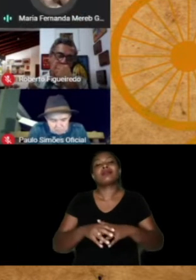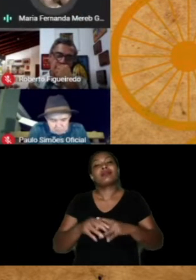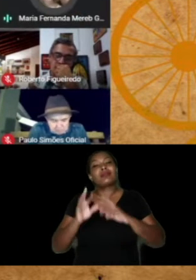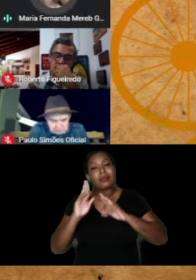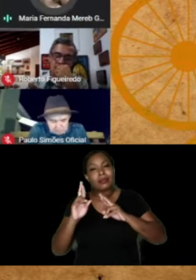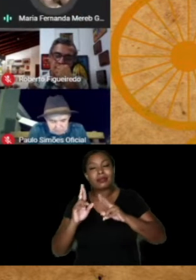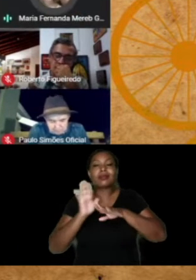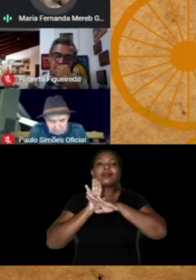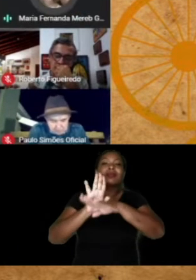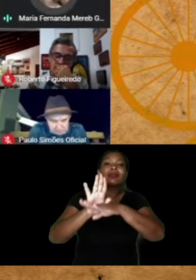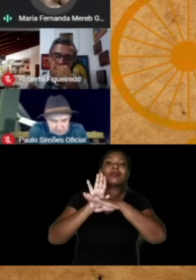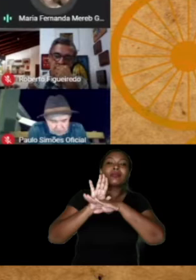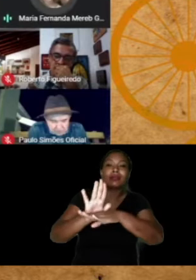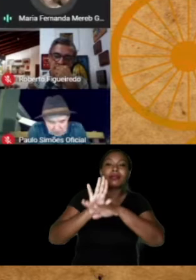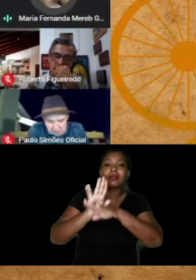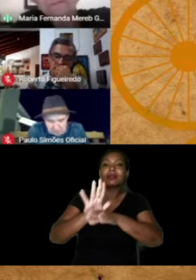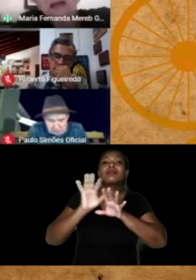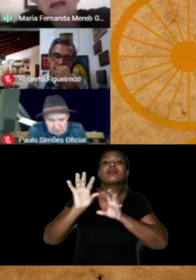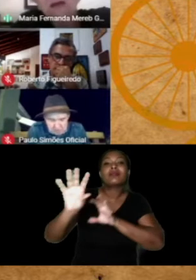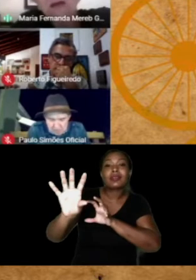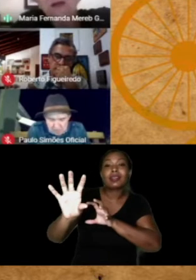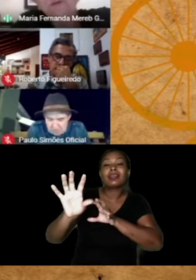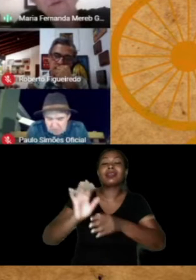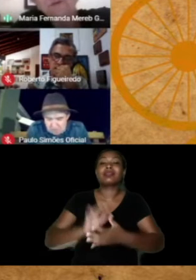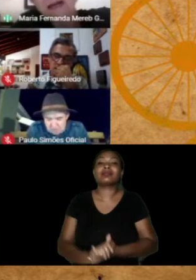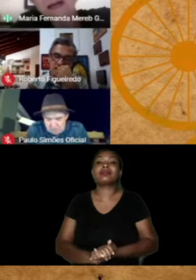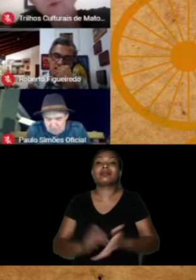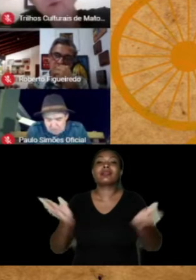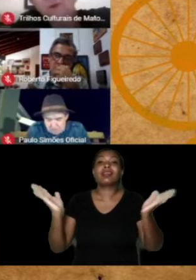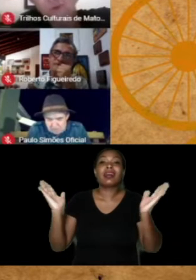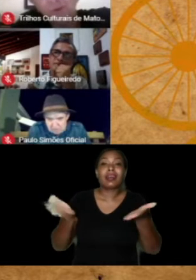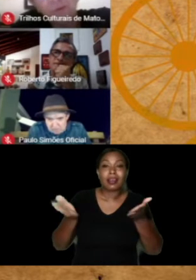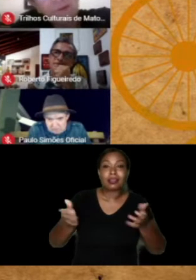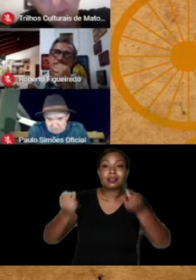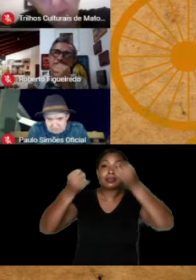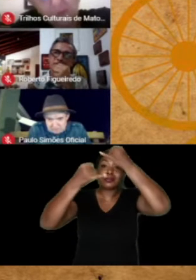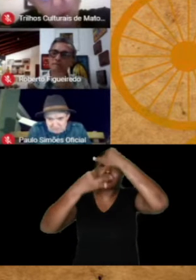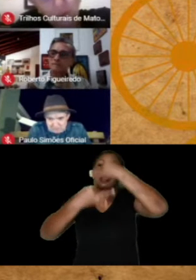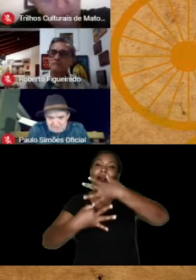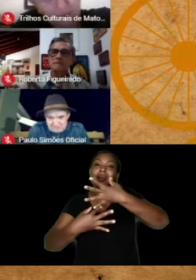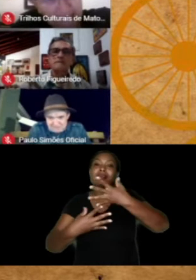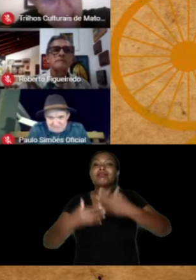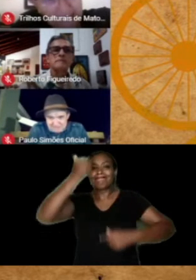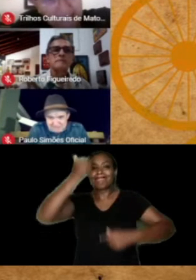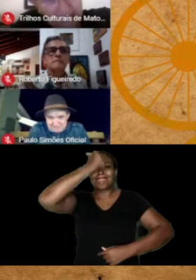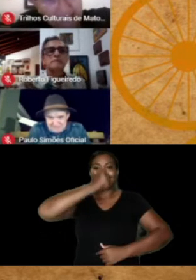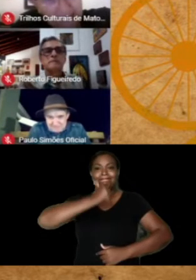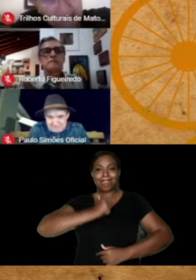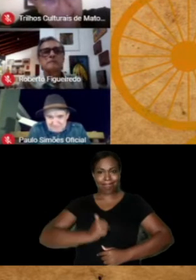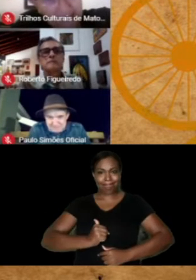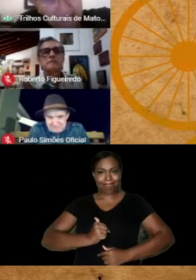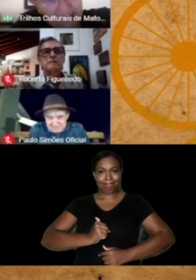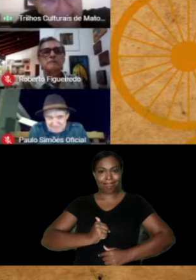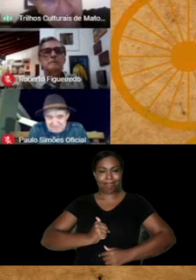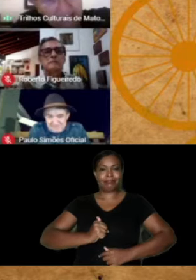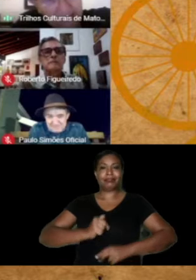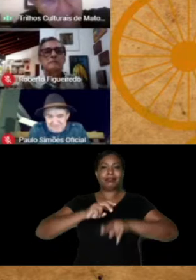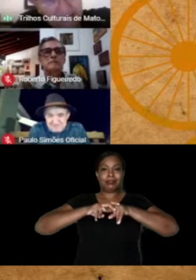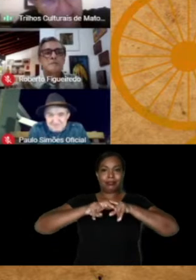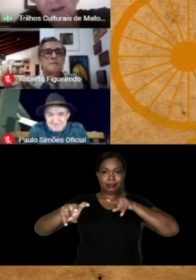uma maneira, agora eu vou falar como uma ferroviária,